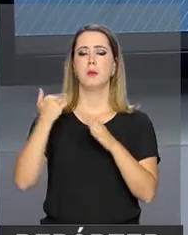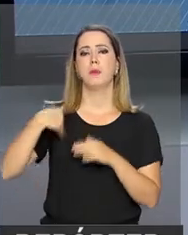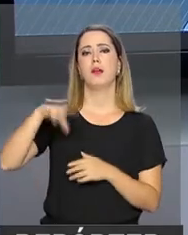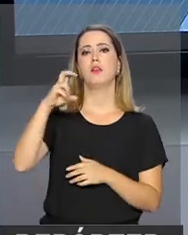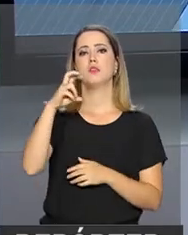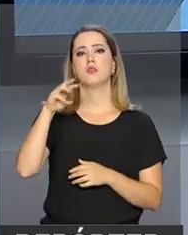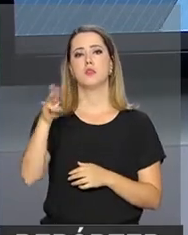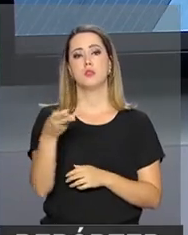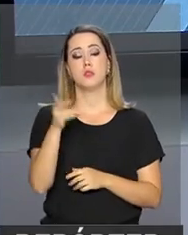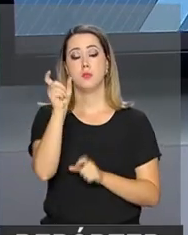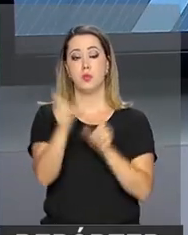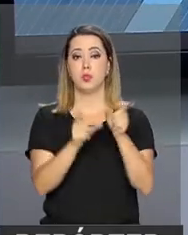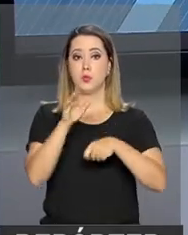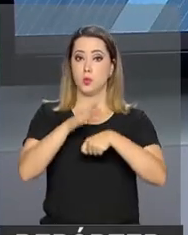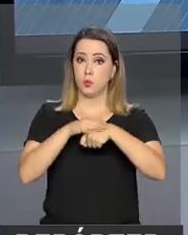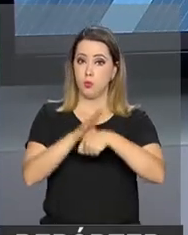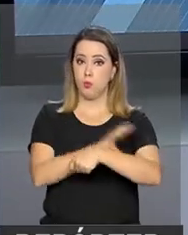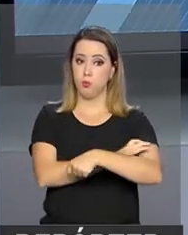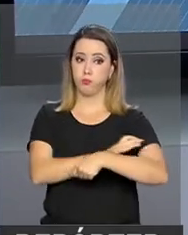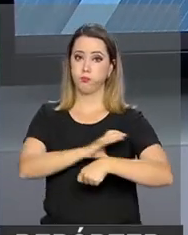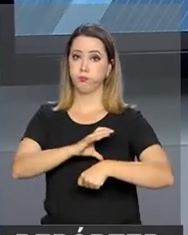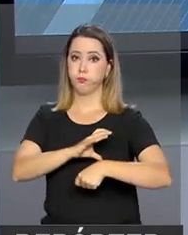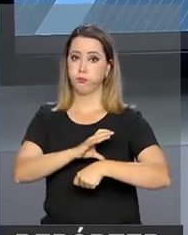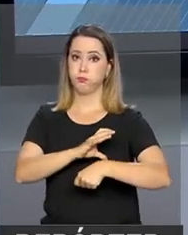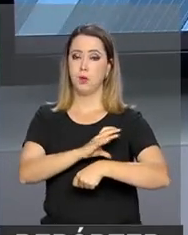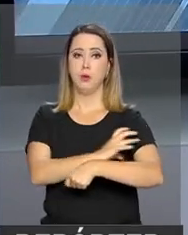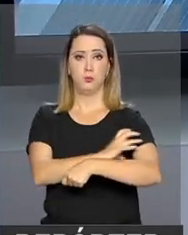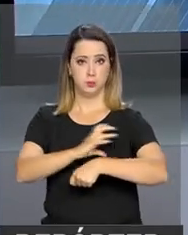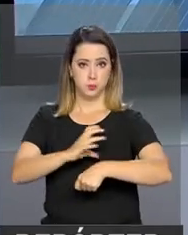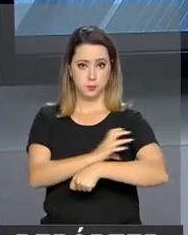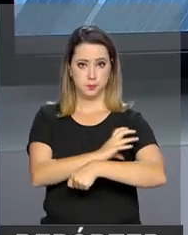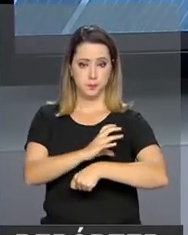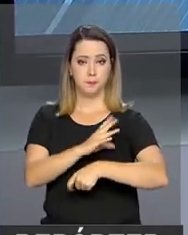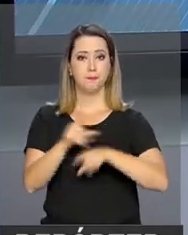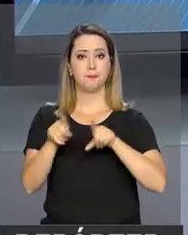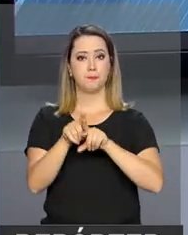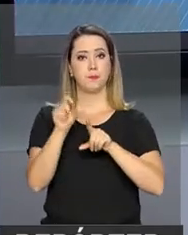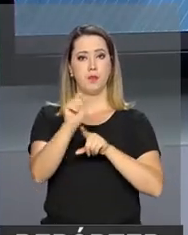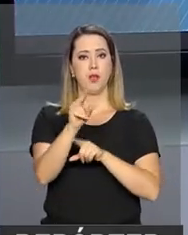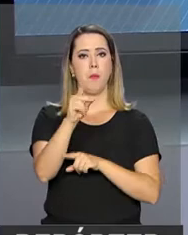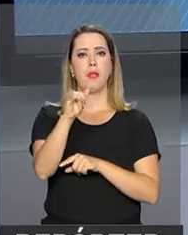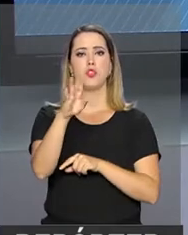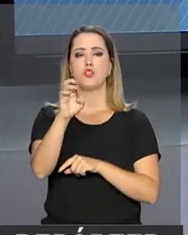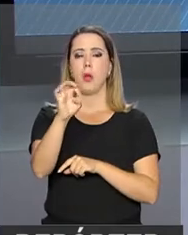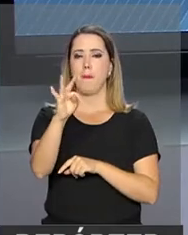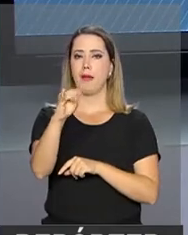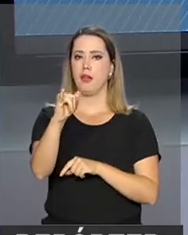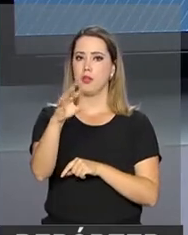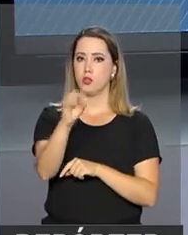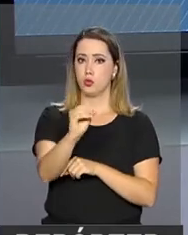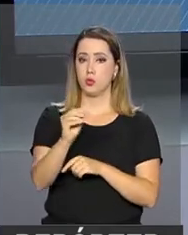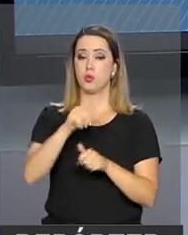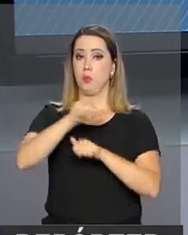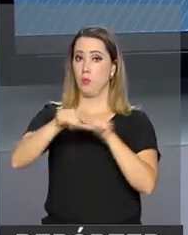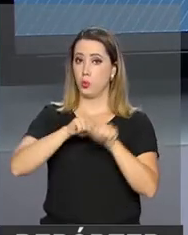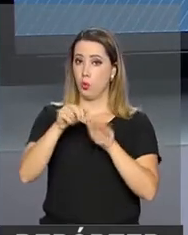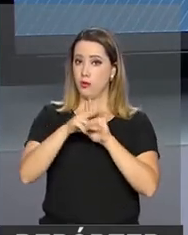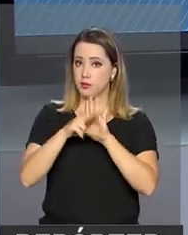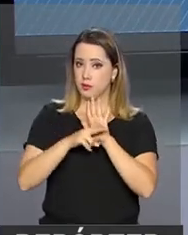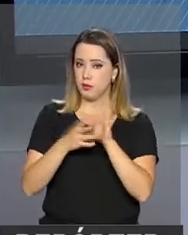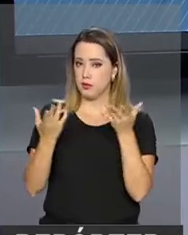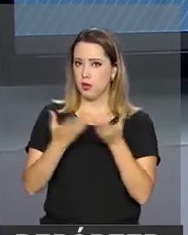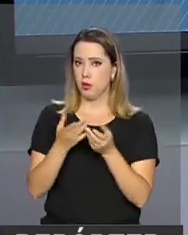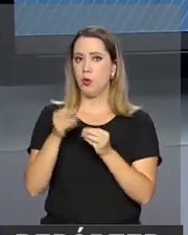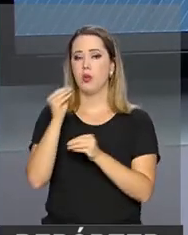5 milhões de hipertensos e diabéticos, o Ministério da Saúde mudou as regras e quer capacitar os agentes comunitários.